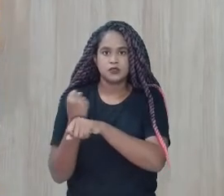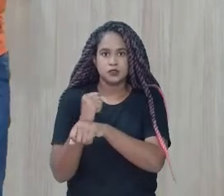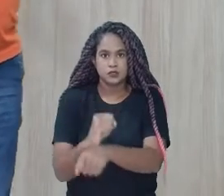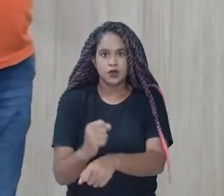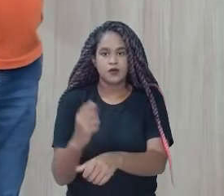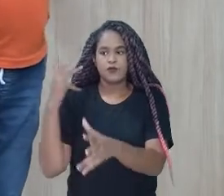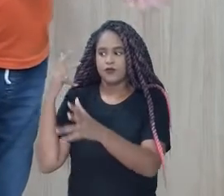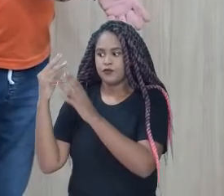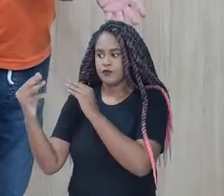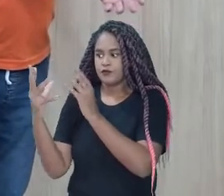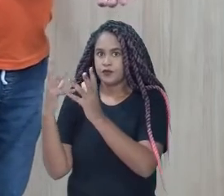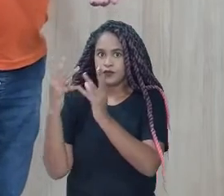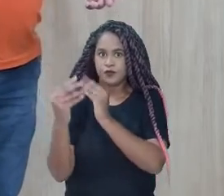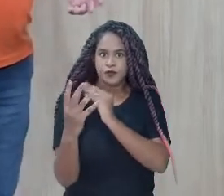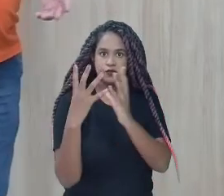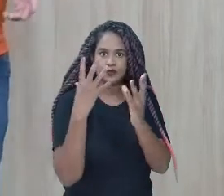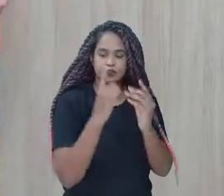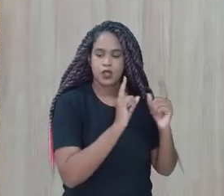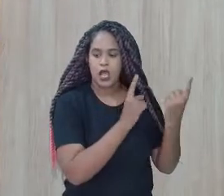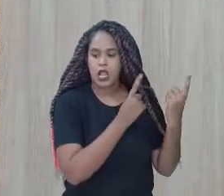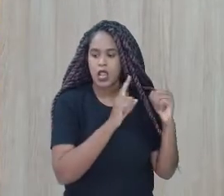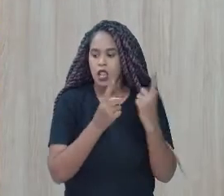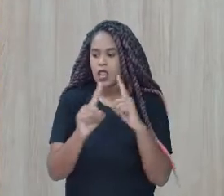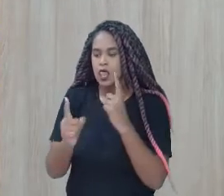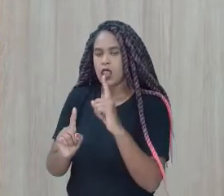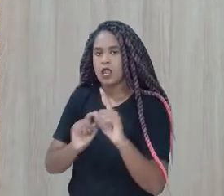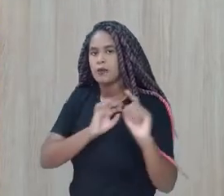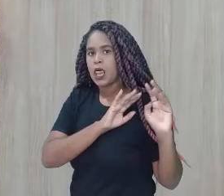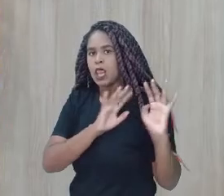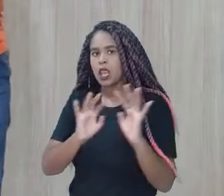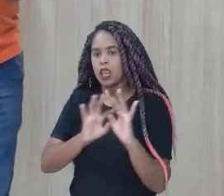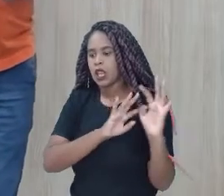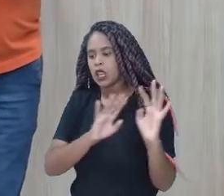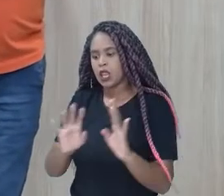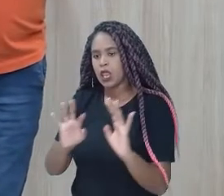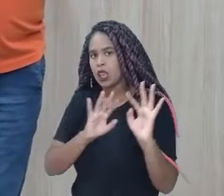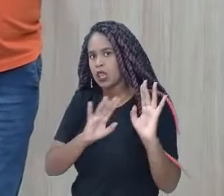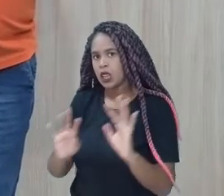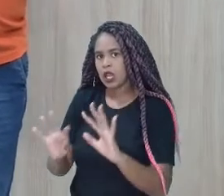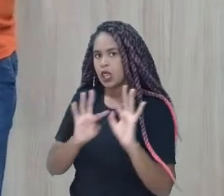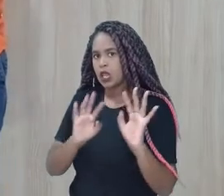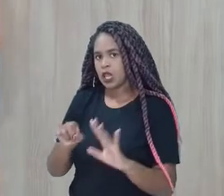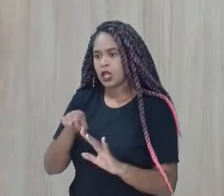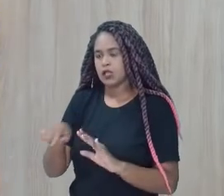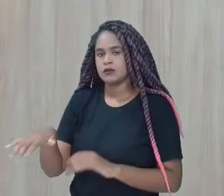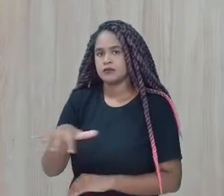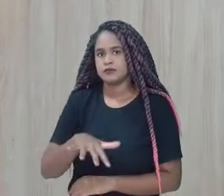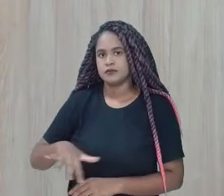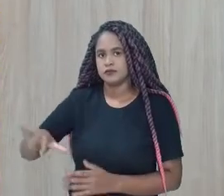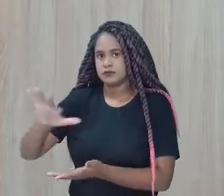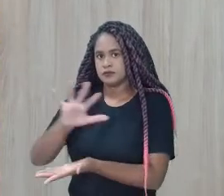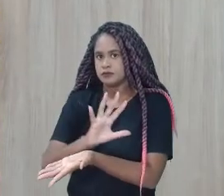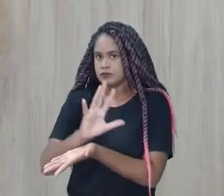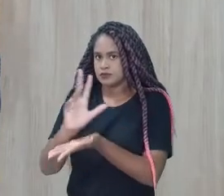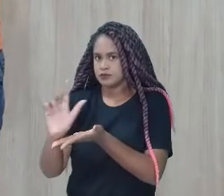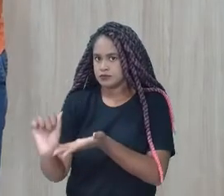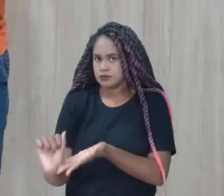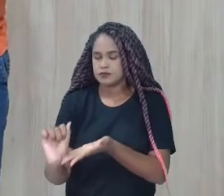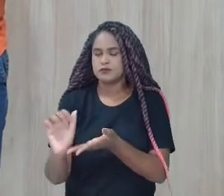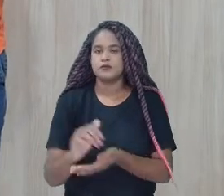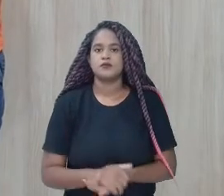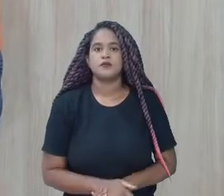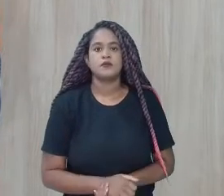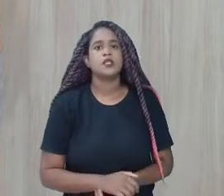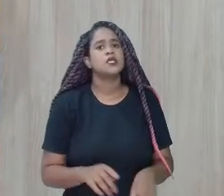fugiam e iam ocupar ali o espaço, né? Dos quilombos e aberto